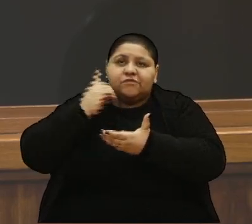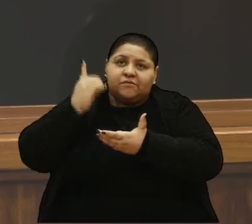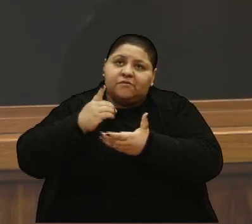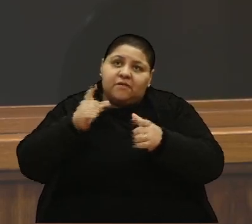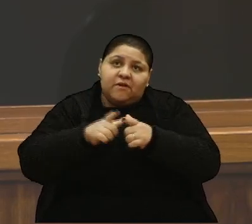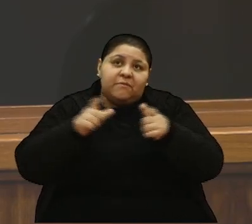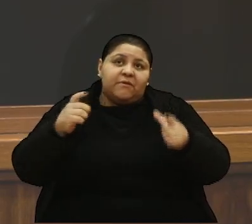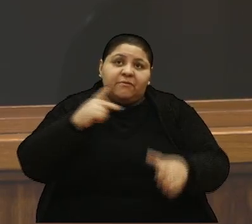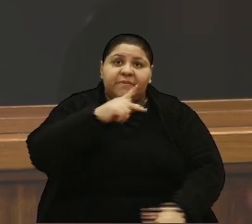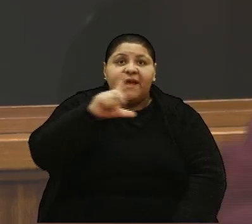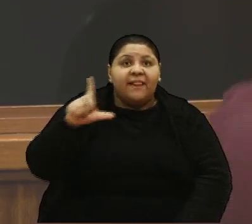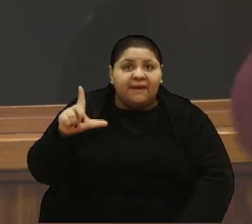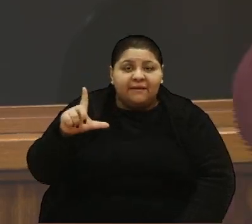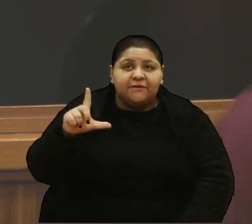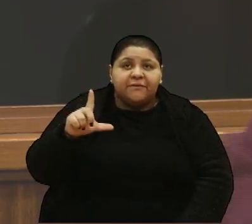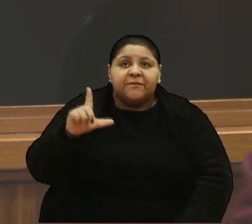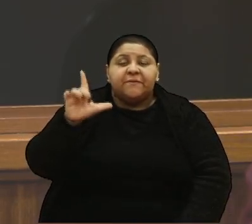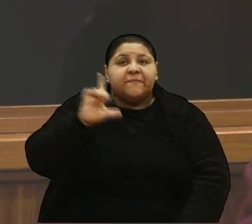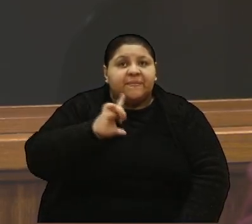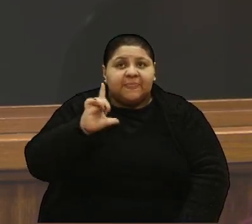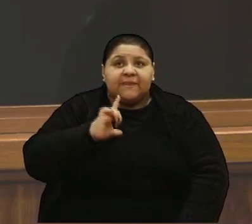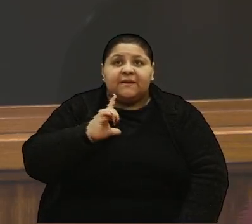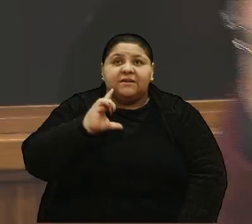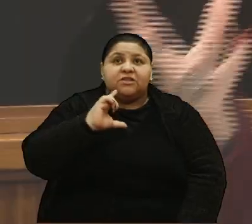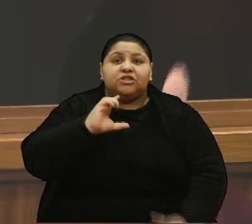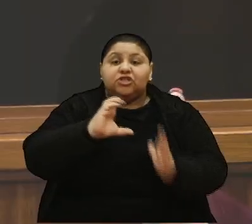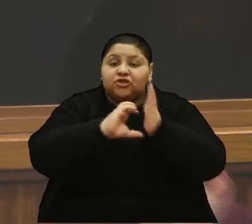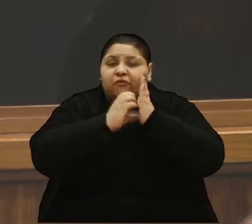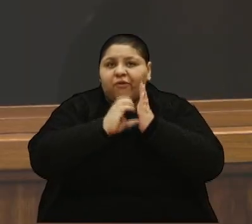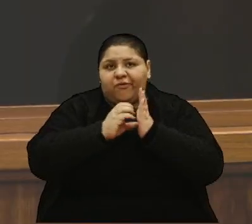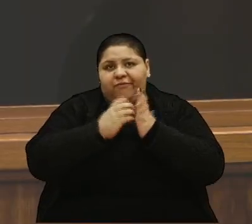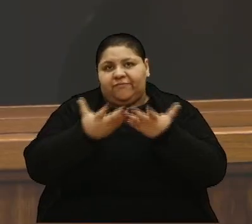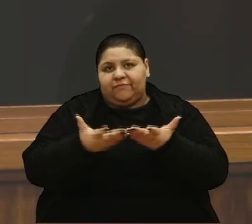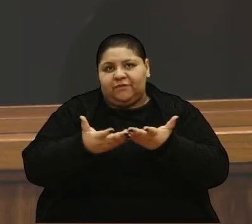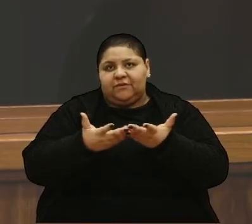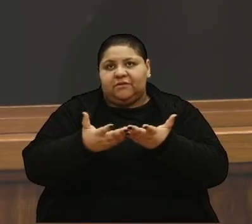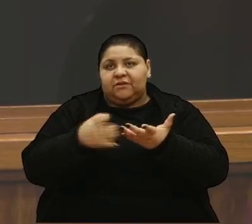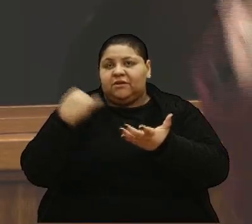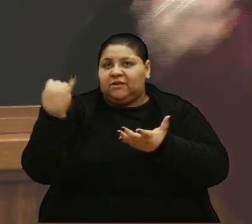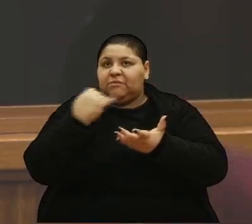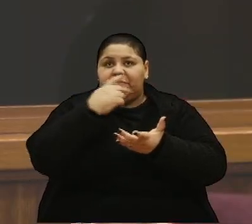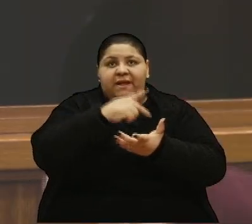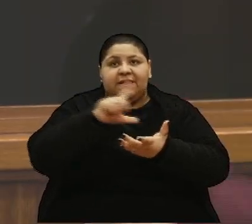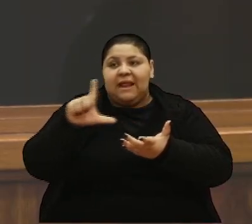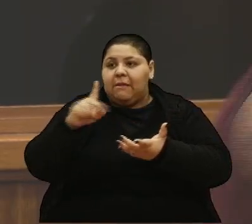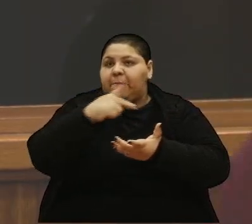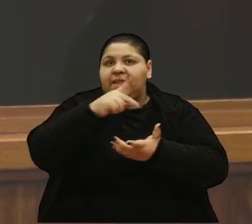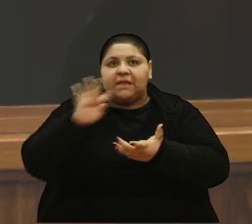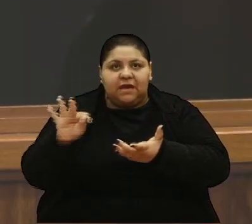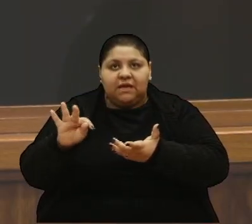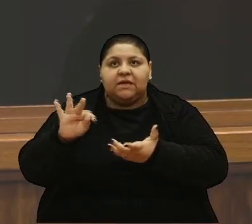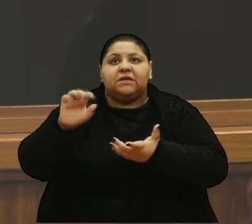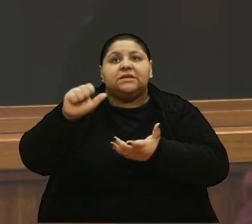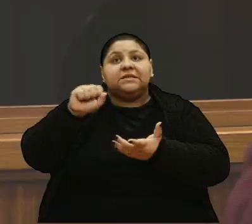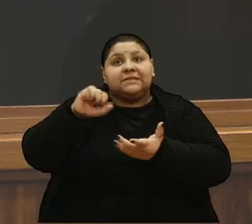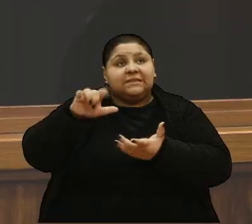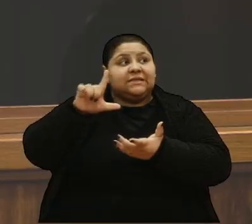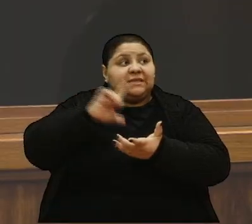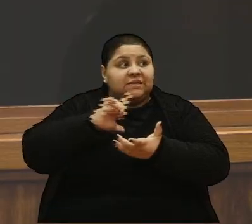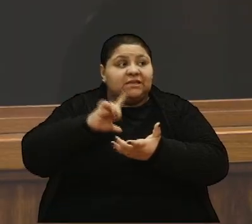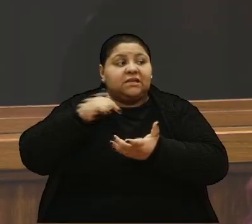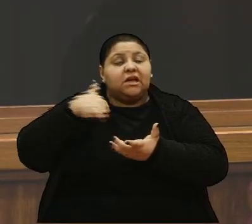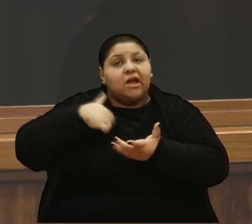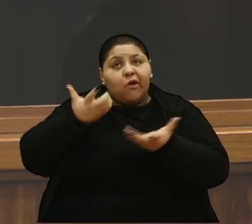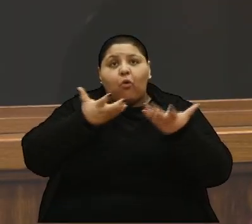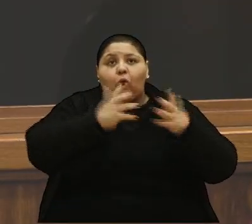era do PL. Tinham os dados lá. Então, assim, não me importa se é do PL ou do PT. Se teve isso, eu vou